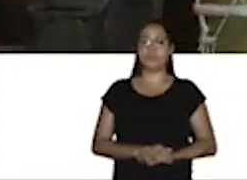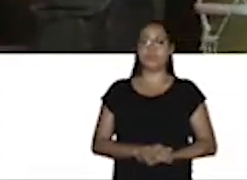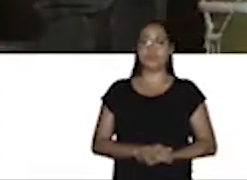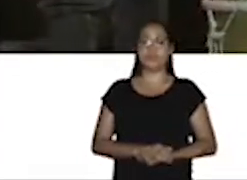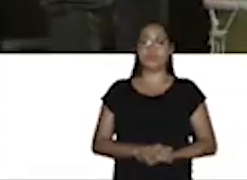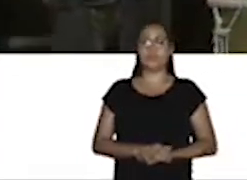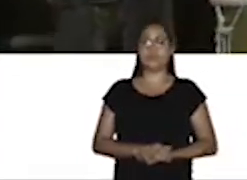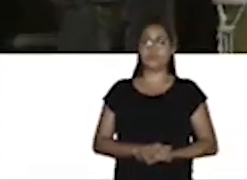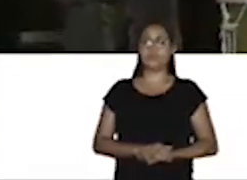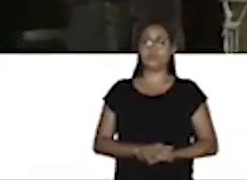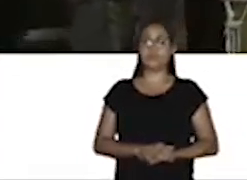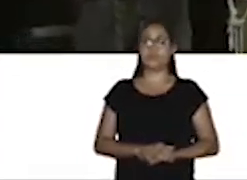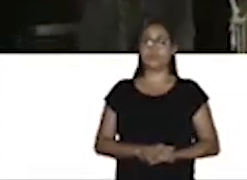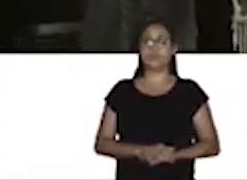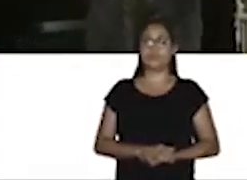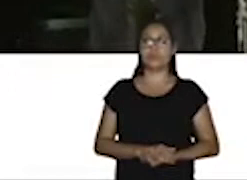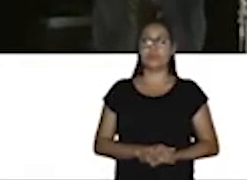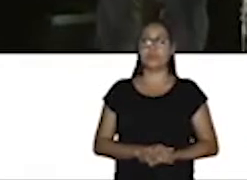Vida